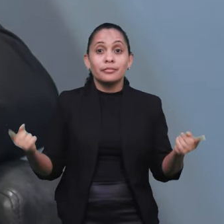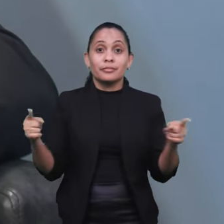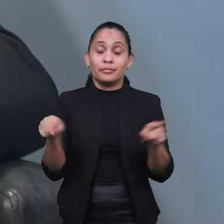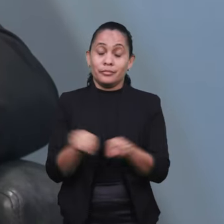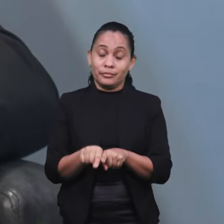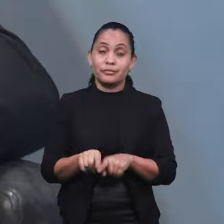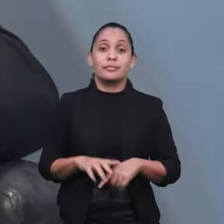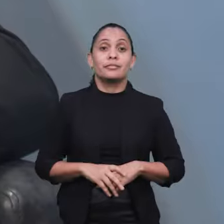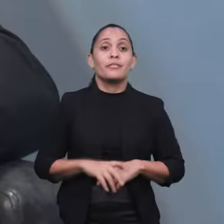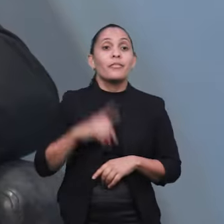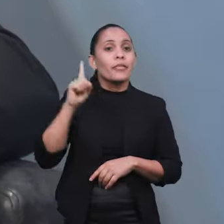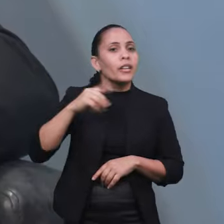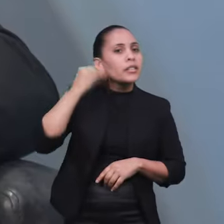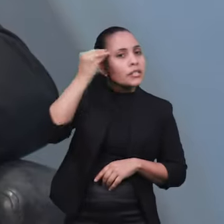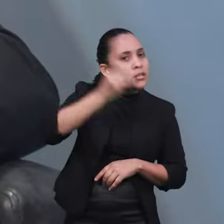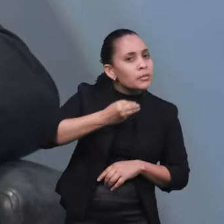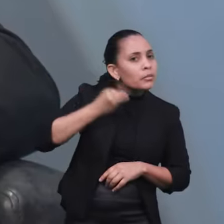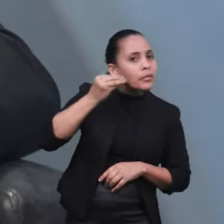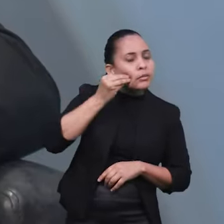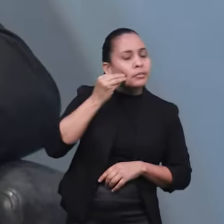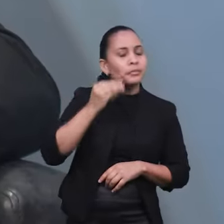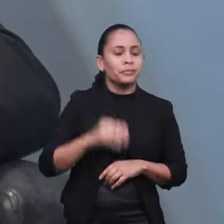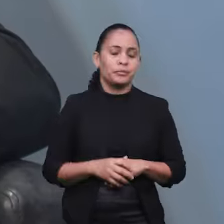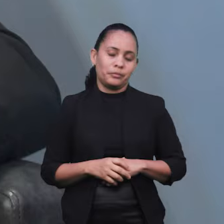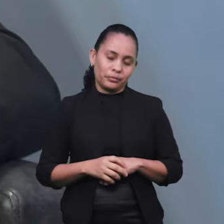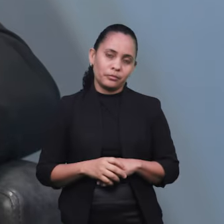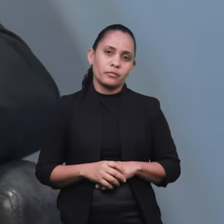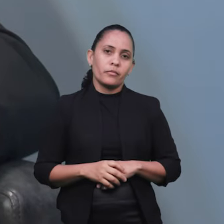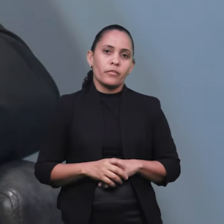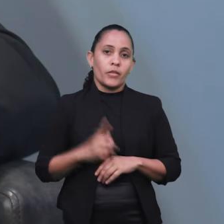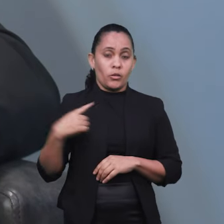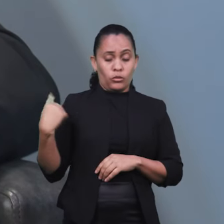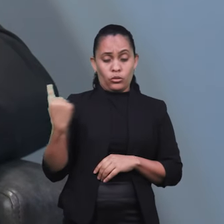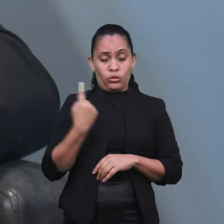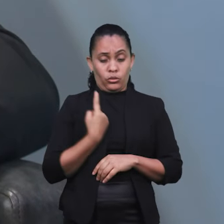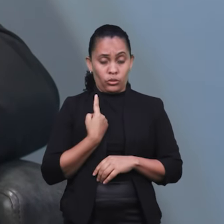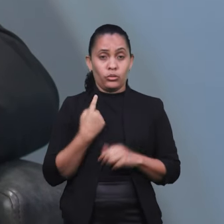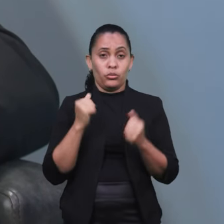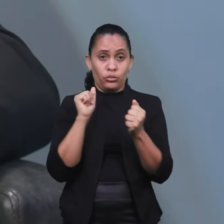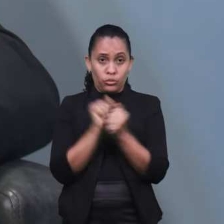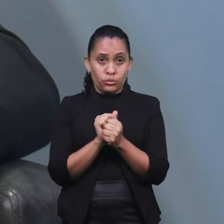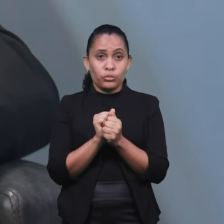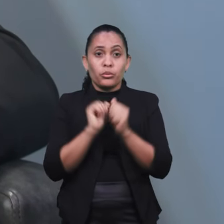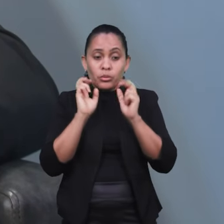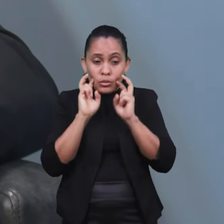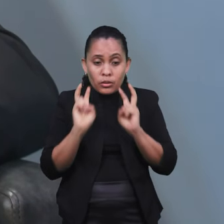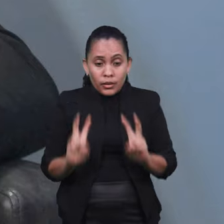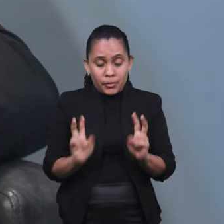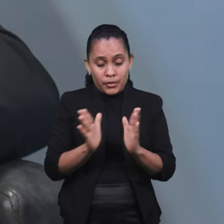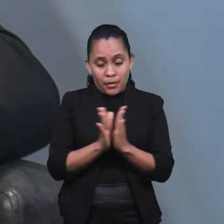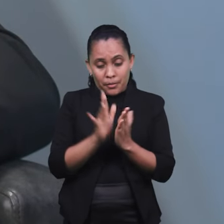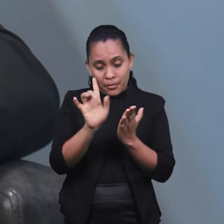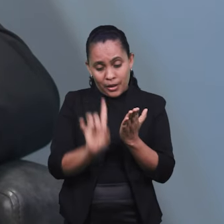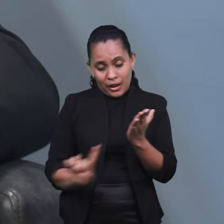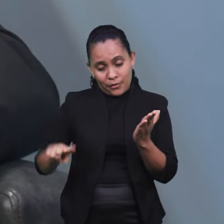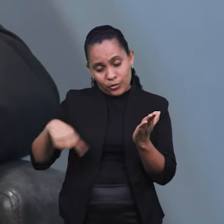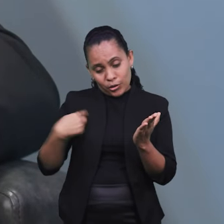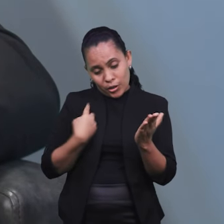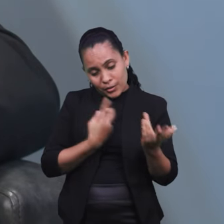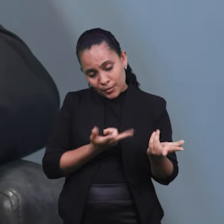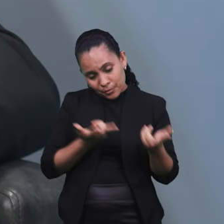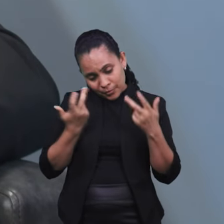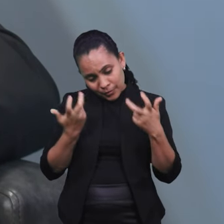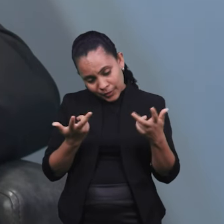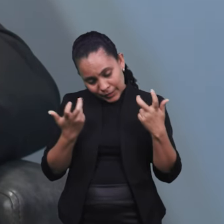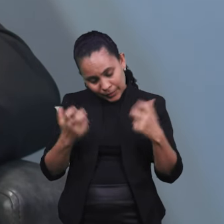Então, esta é a experiência que, quando nós juntos olhamos a palavra, nós